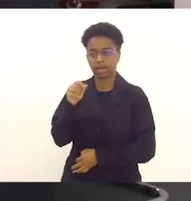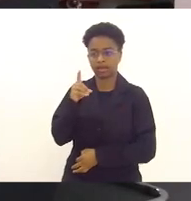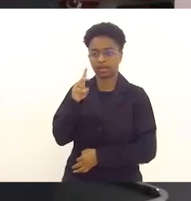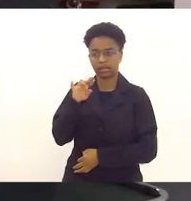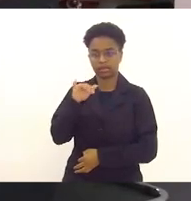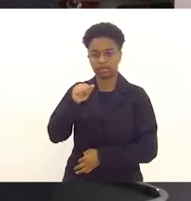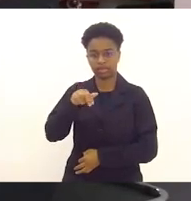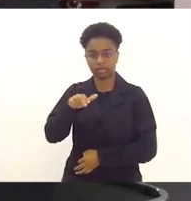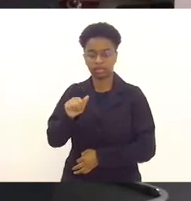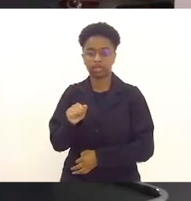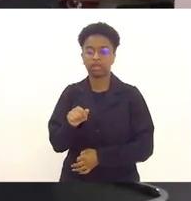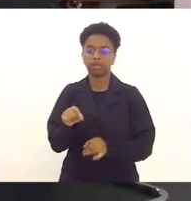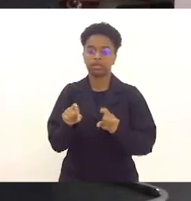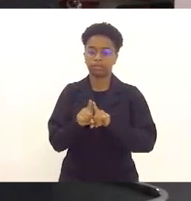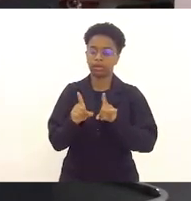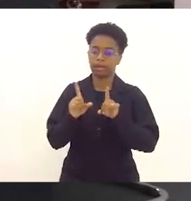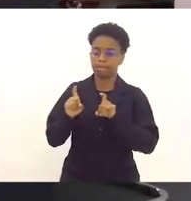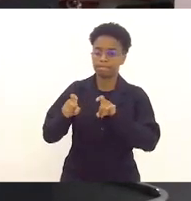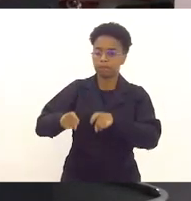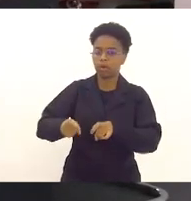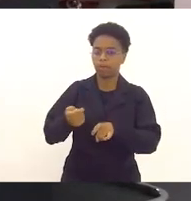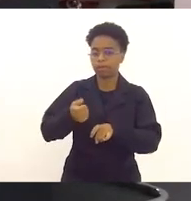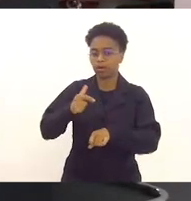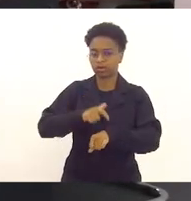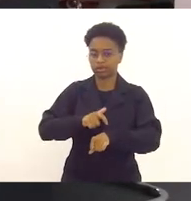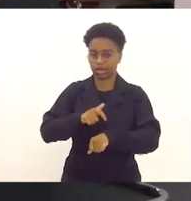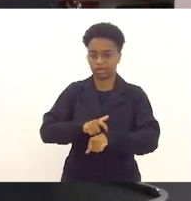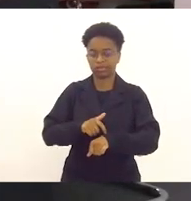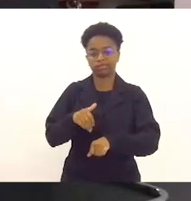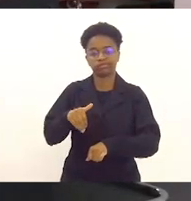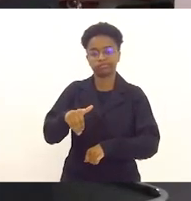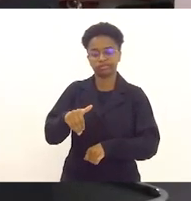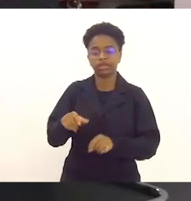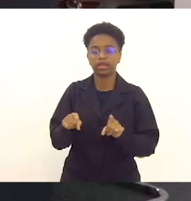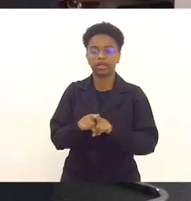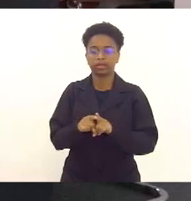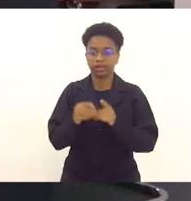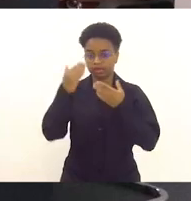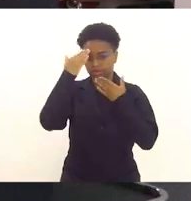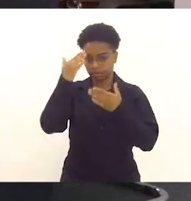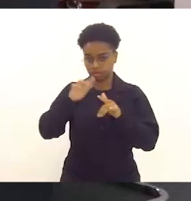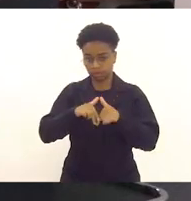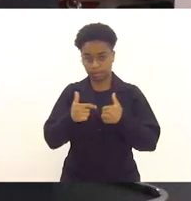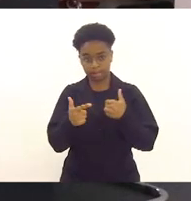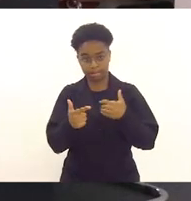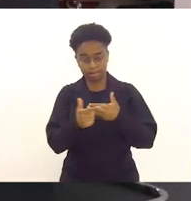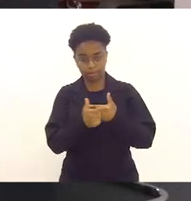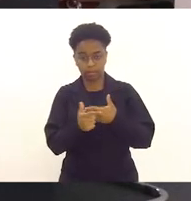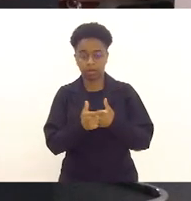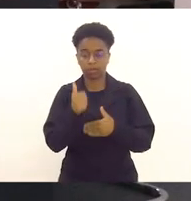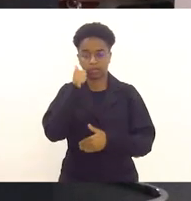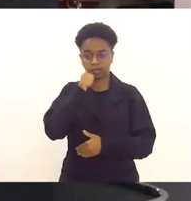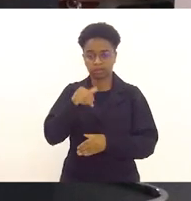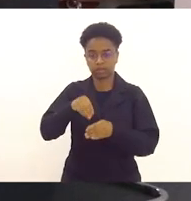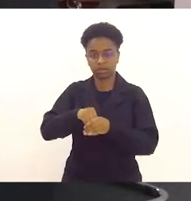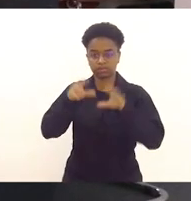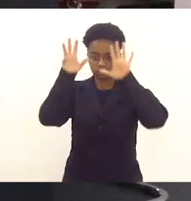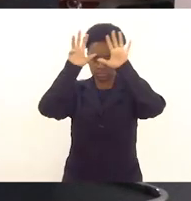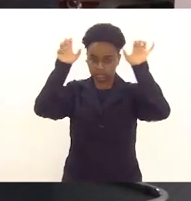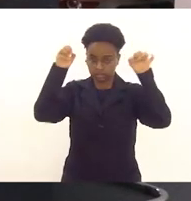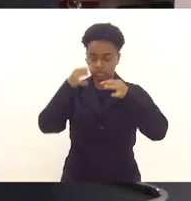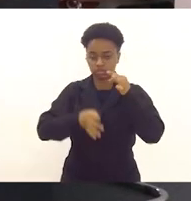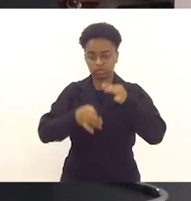que aí recém poçada então quero agradecer também esse papel das mulheres no tribunal de justiça isso é